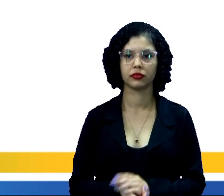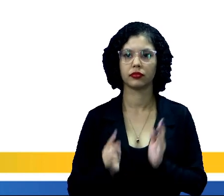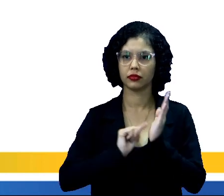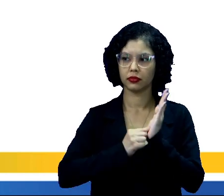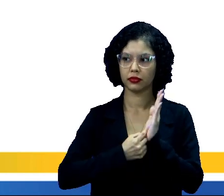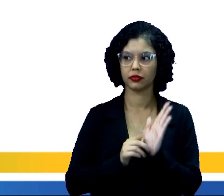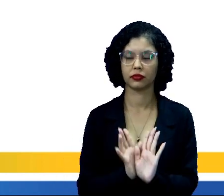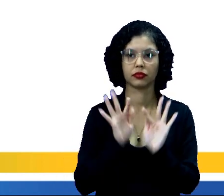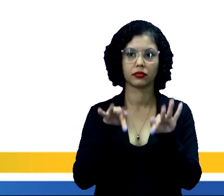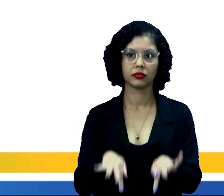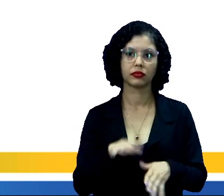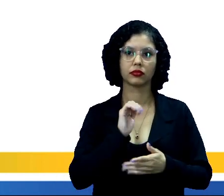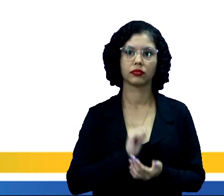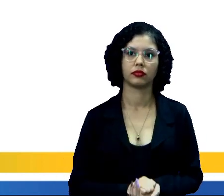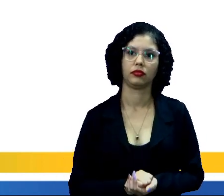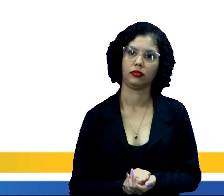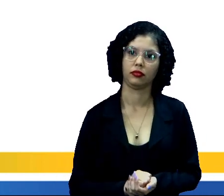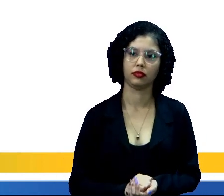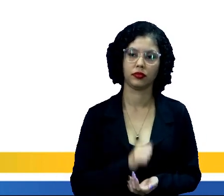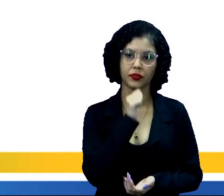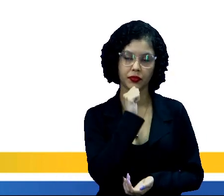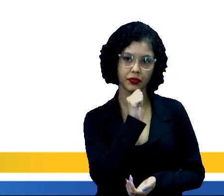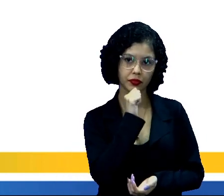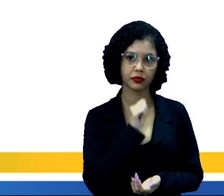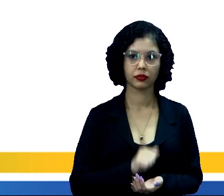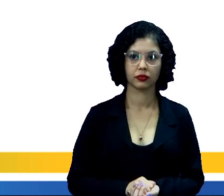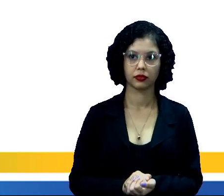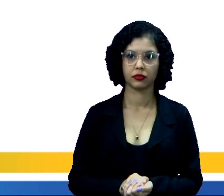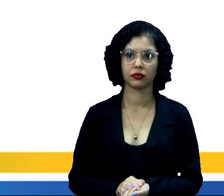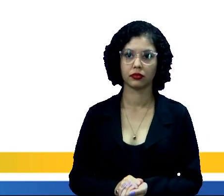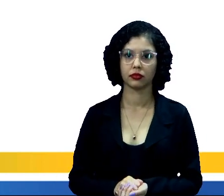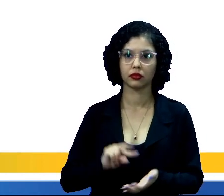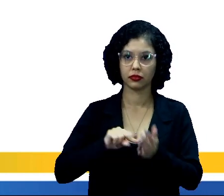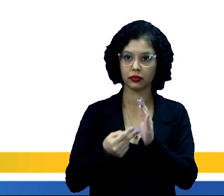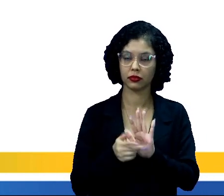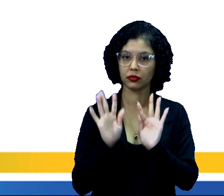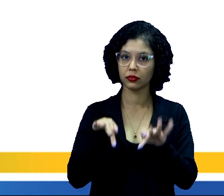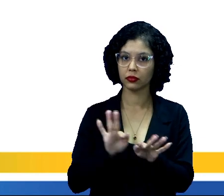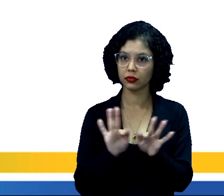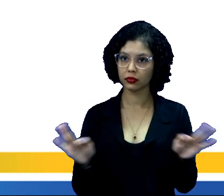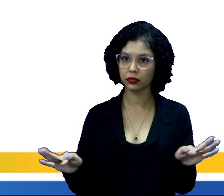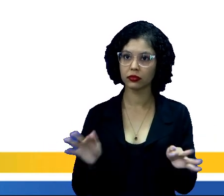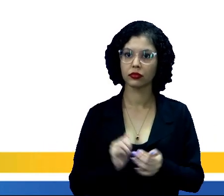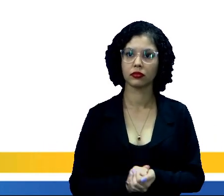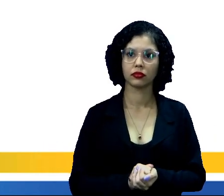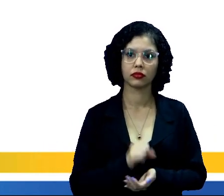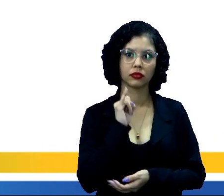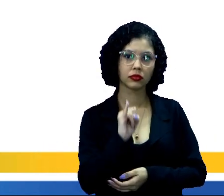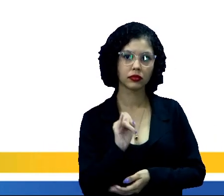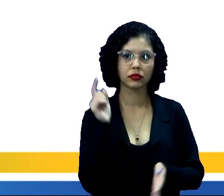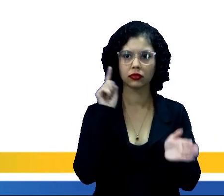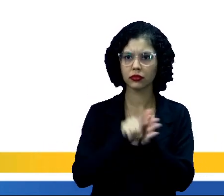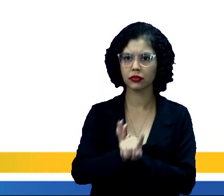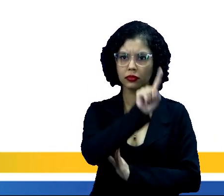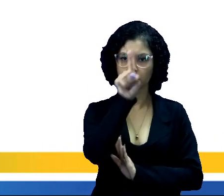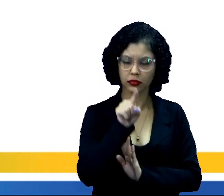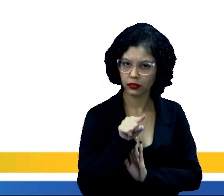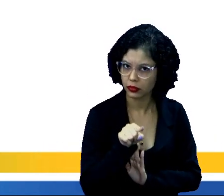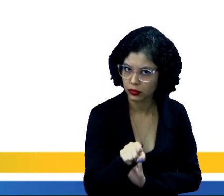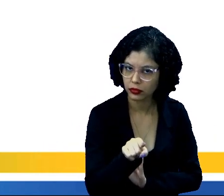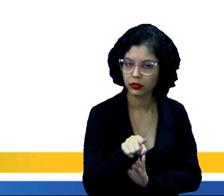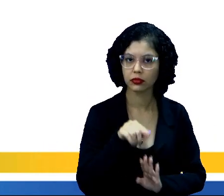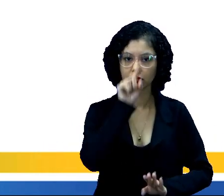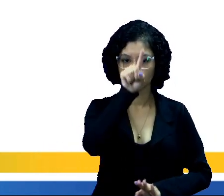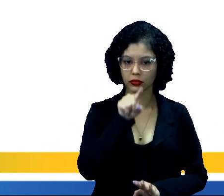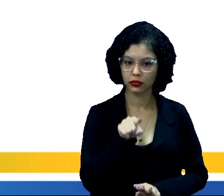O ponto final, ou period, ou full stop, indica o final da frase se esta não for uma pergunta ou